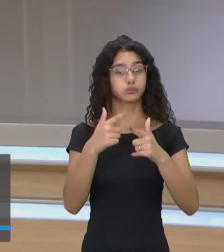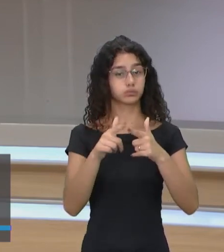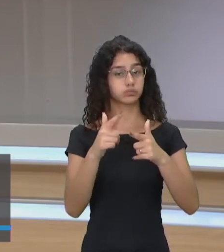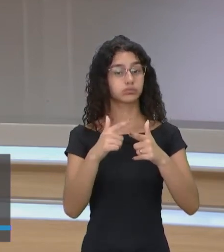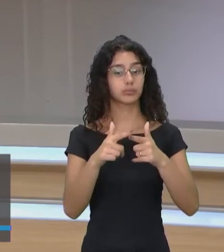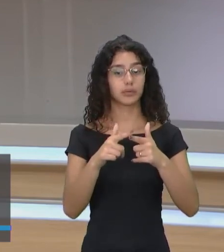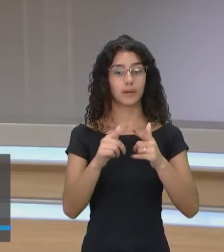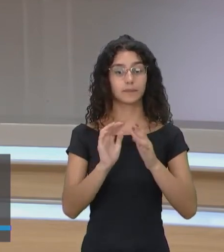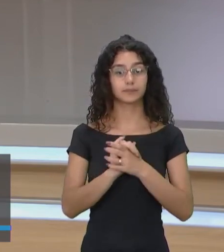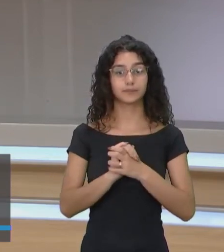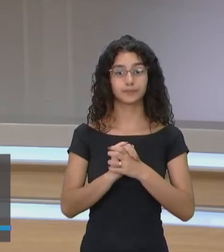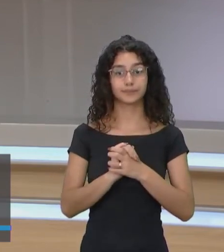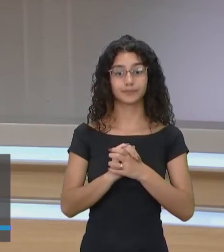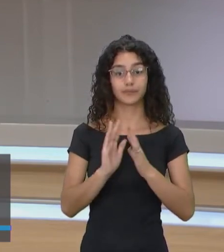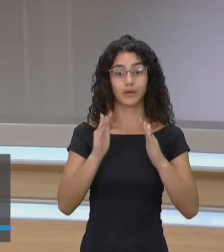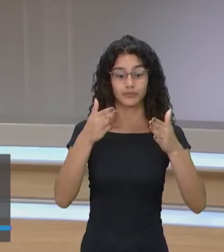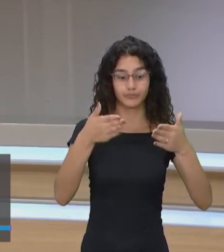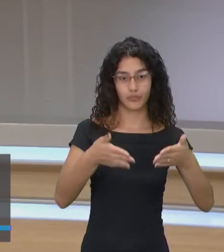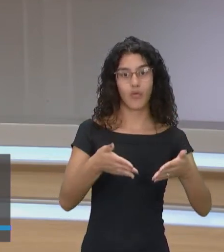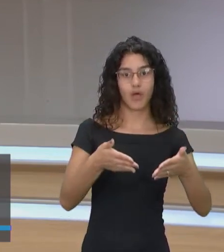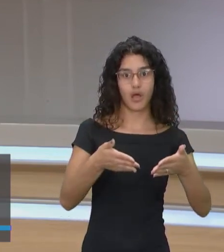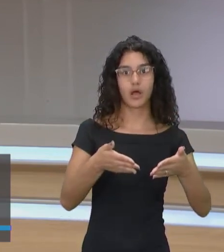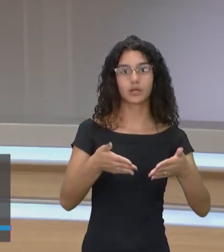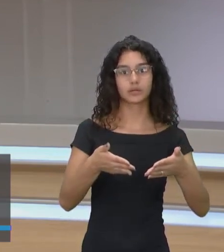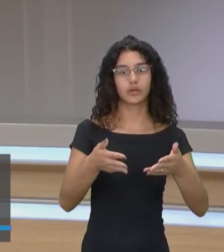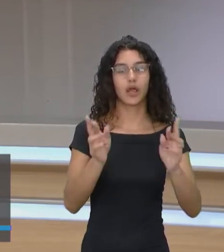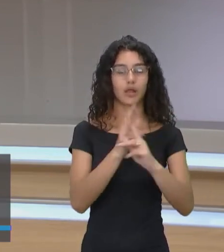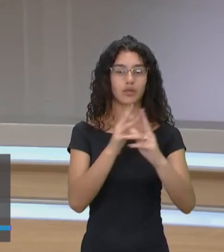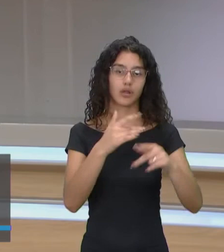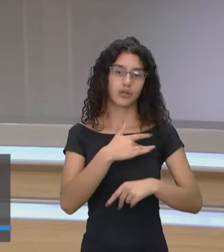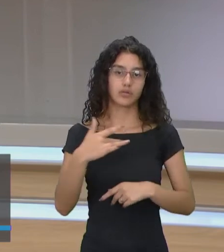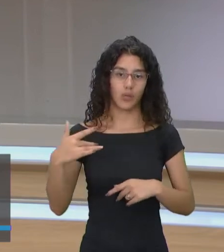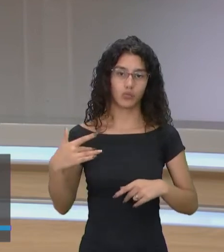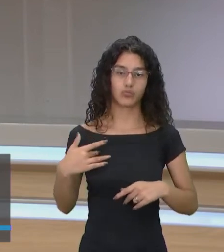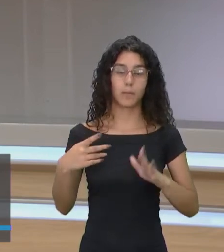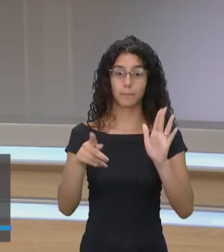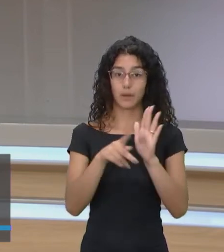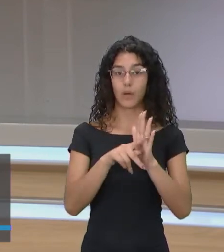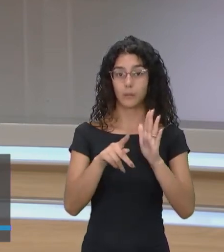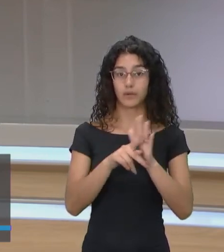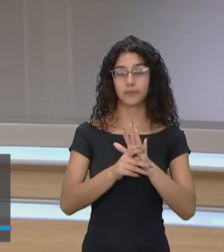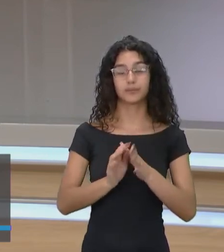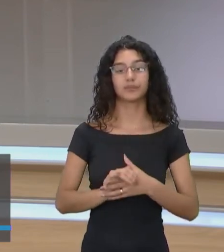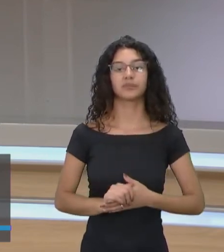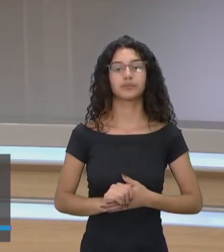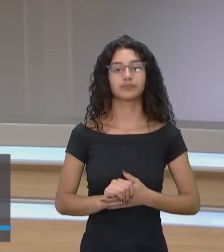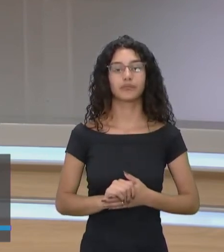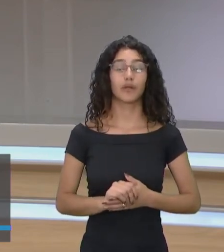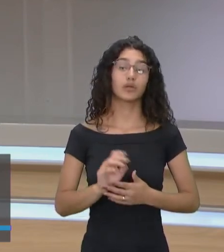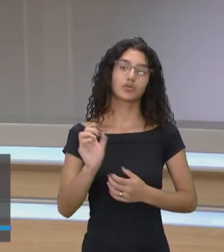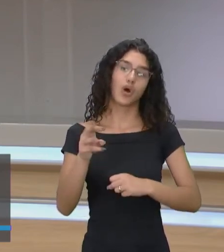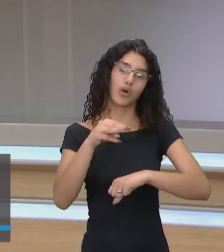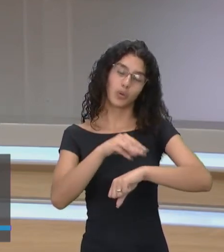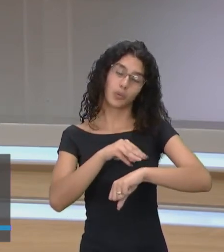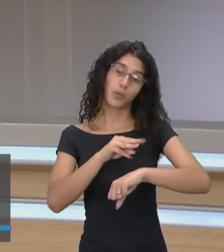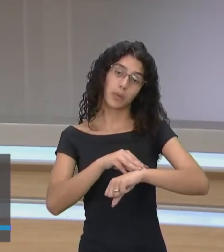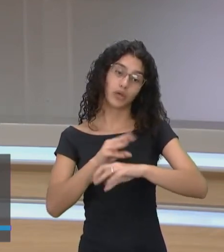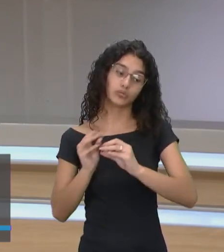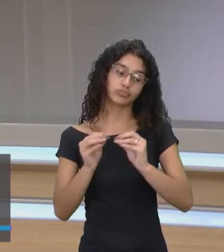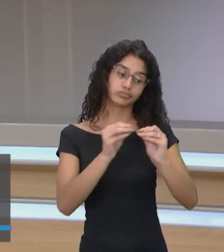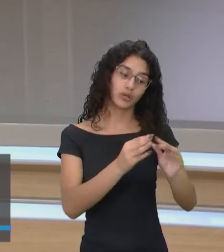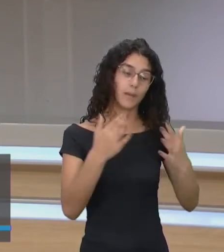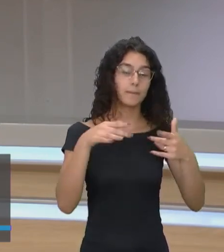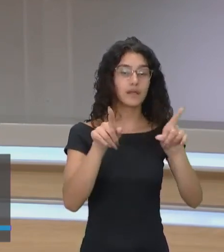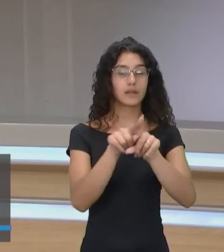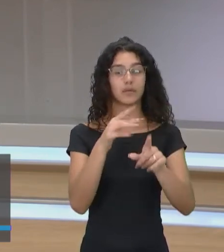está diretamente, né, obviamente, relacionado à saúde. A saúde não só no momento ali do descarte, mas a